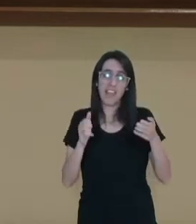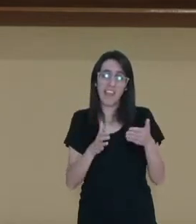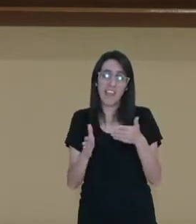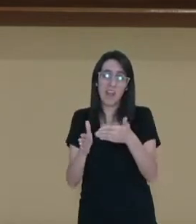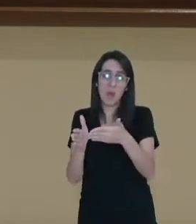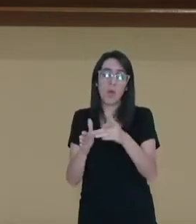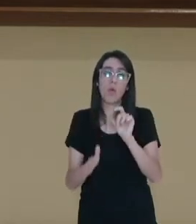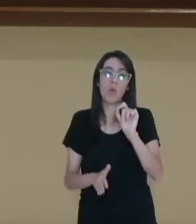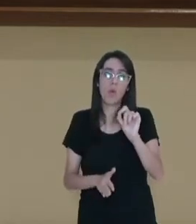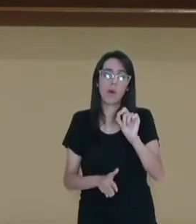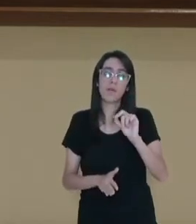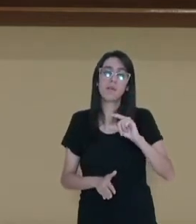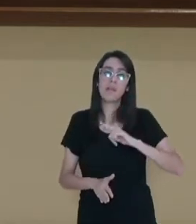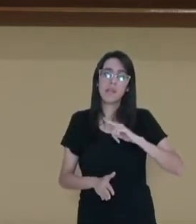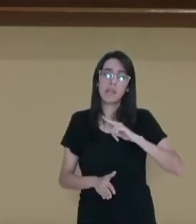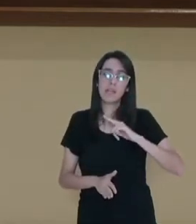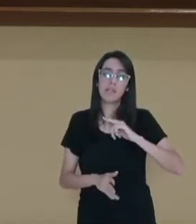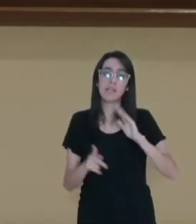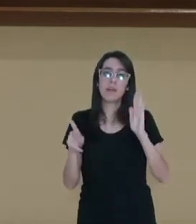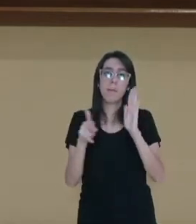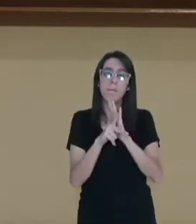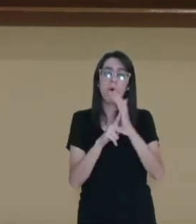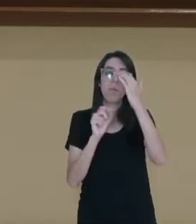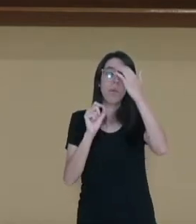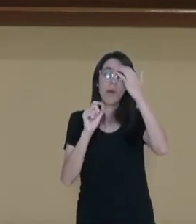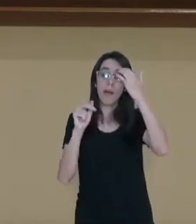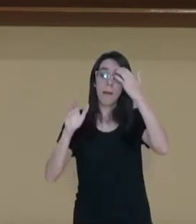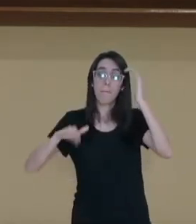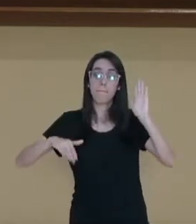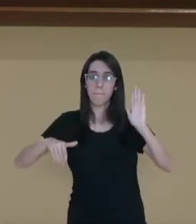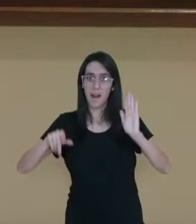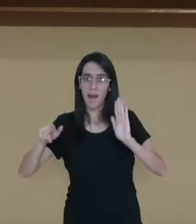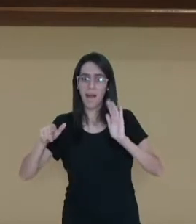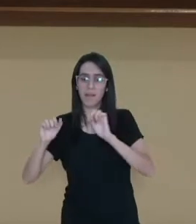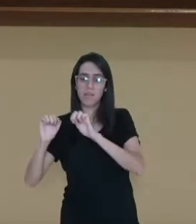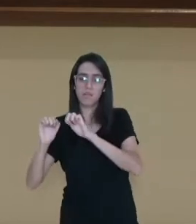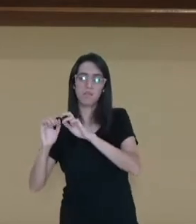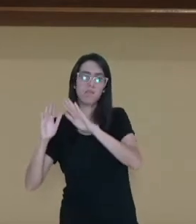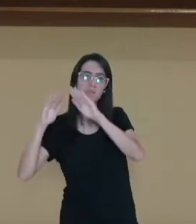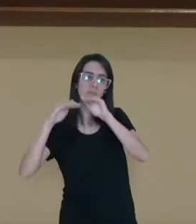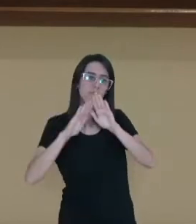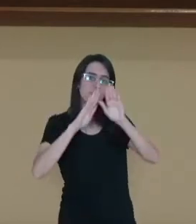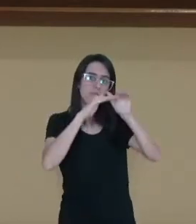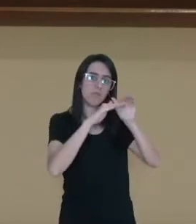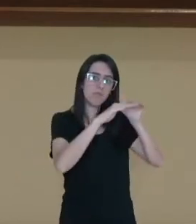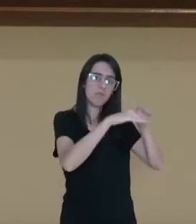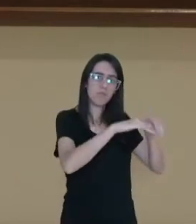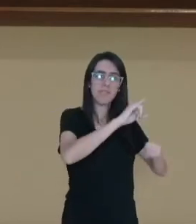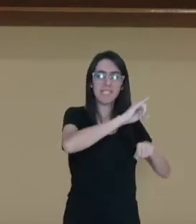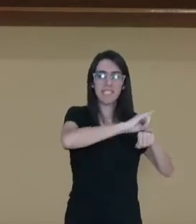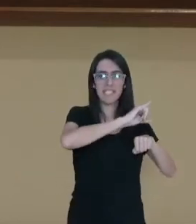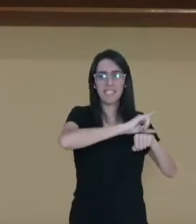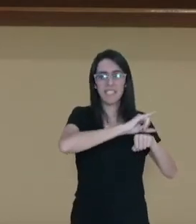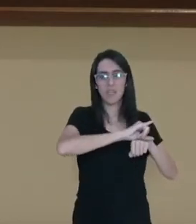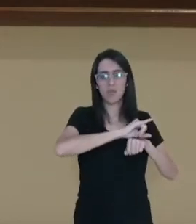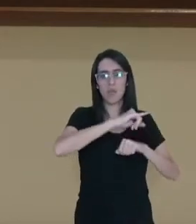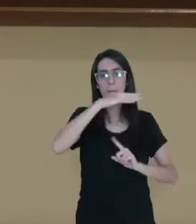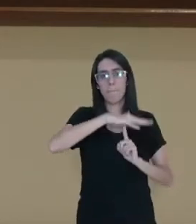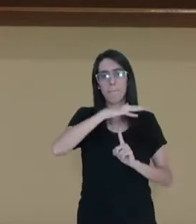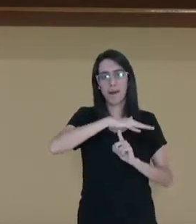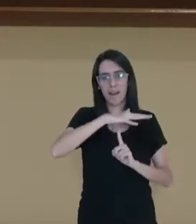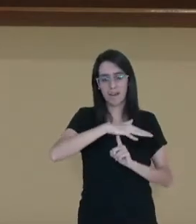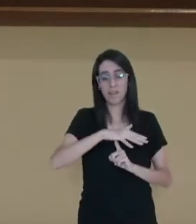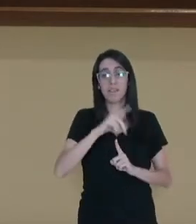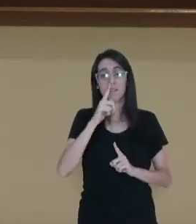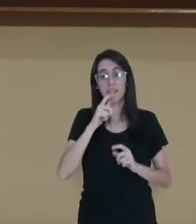tenha o seu fluxo em direção ao interior do estado e não desaguem diretamente no oceano. Isso vai fazer com que os rios sejam